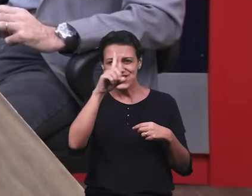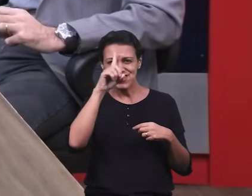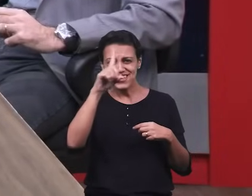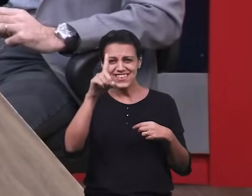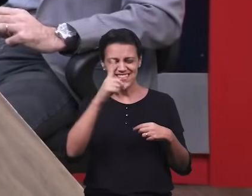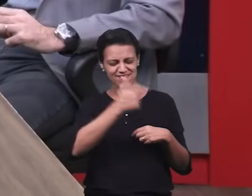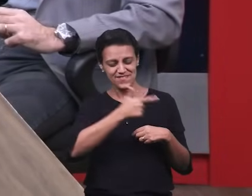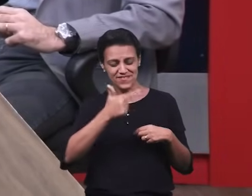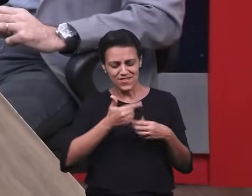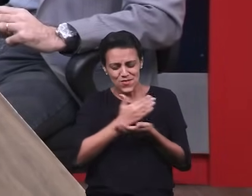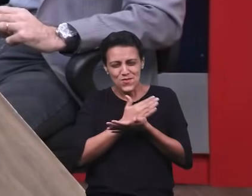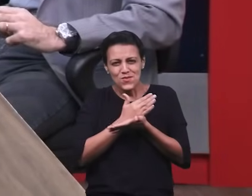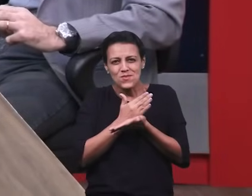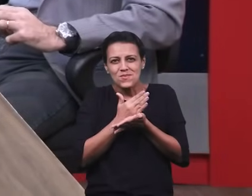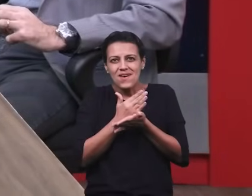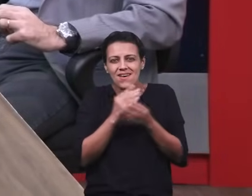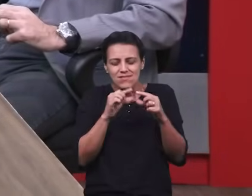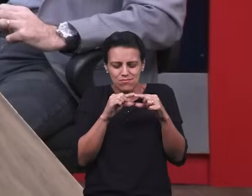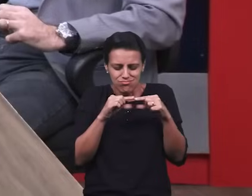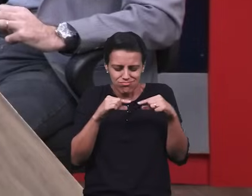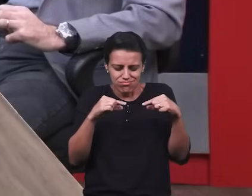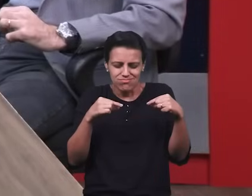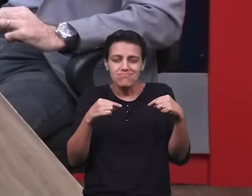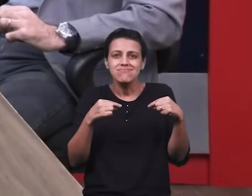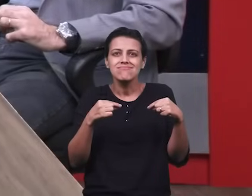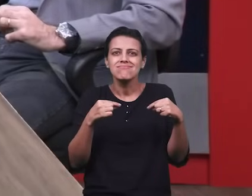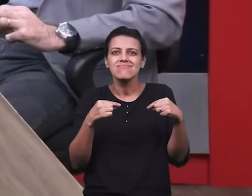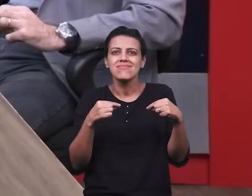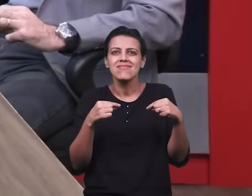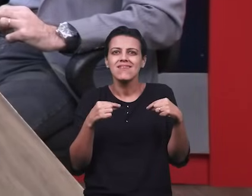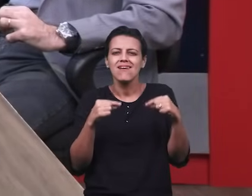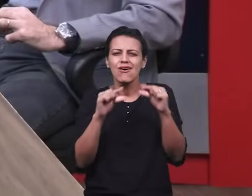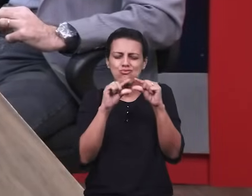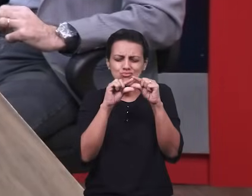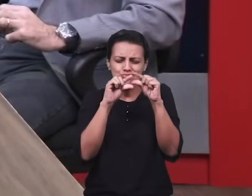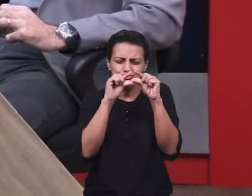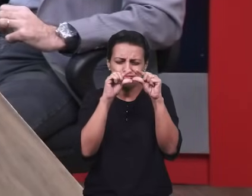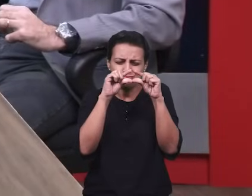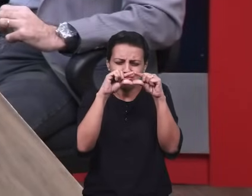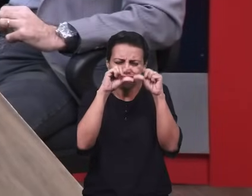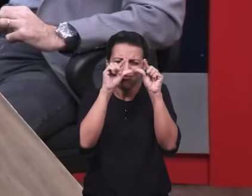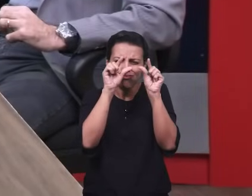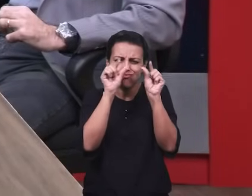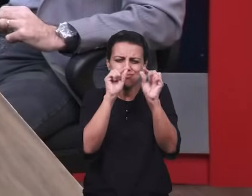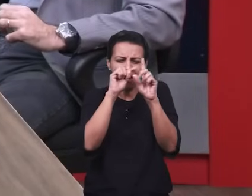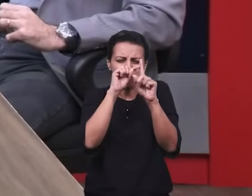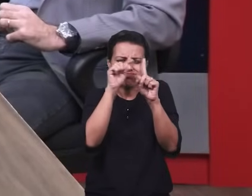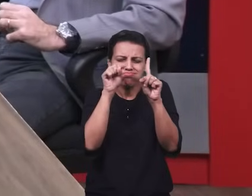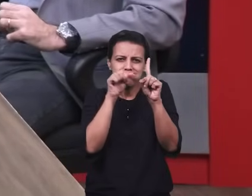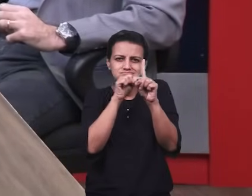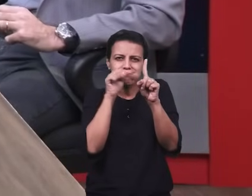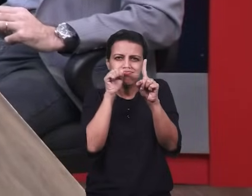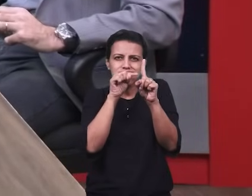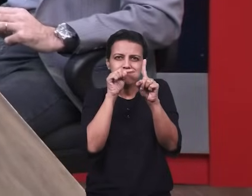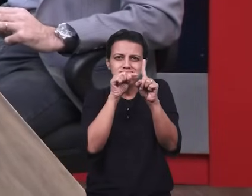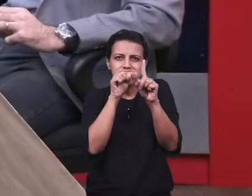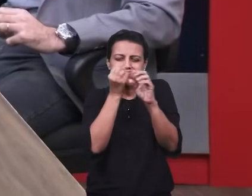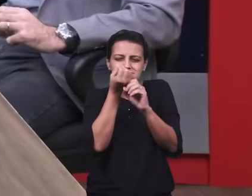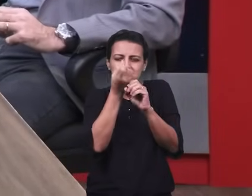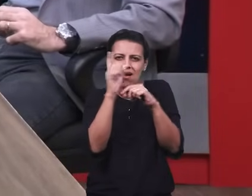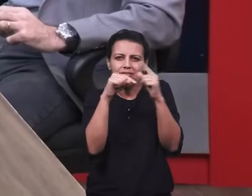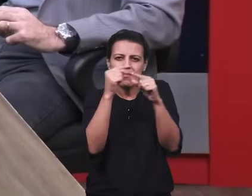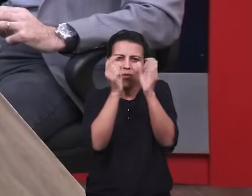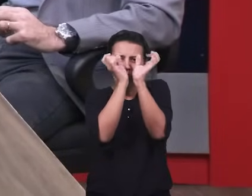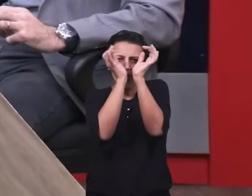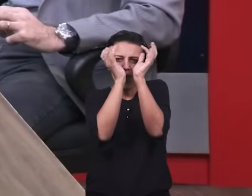início é o tecido neural que vai dar origem ao encéfalo, à